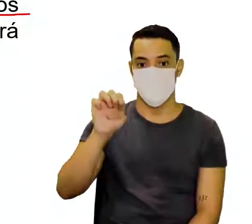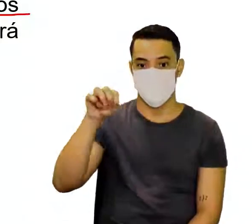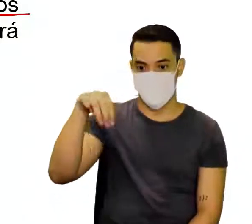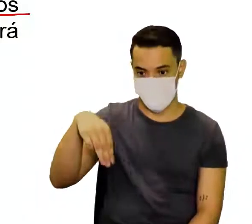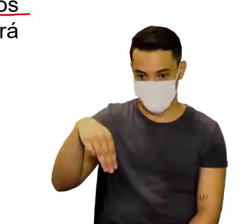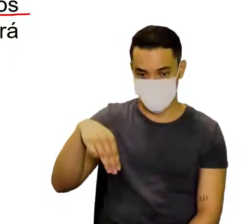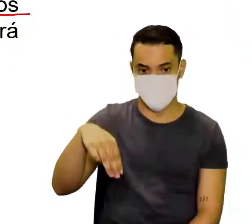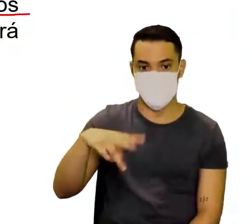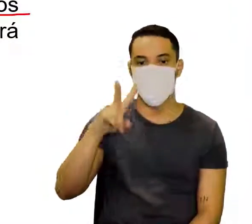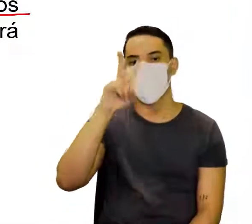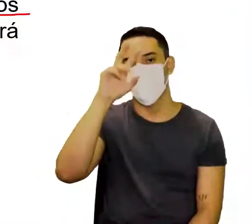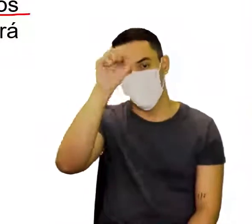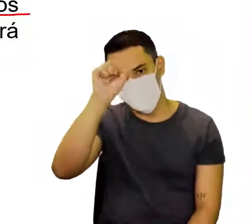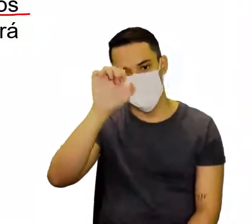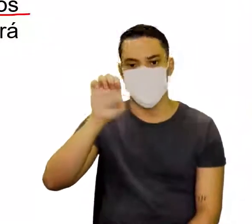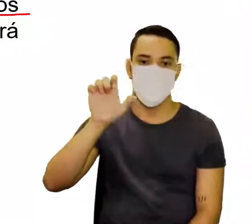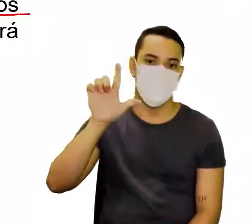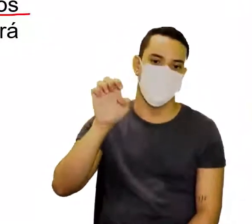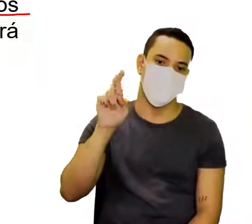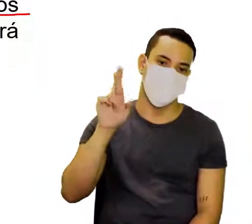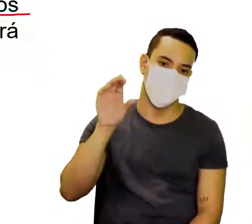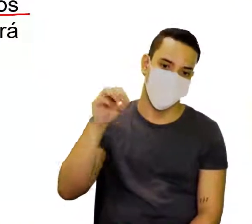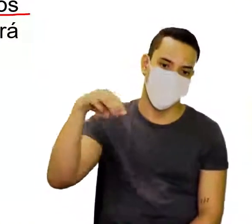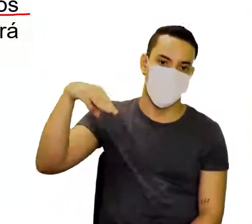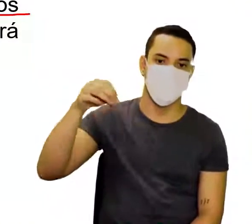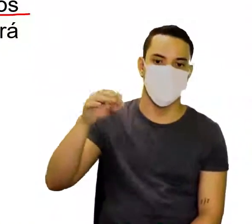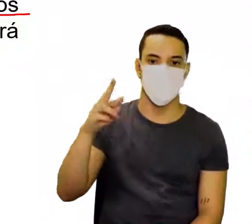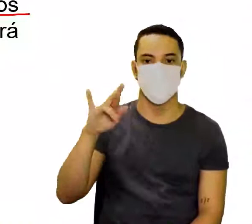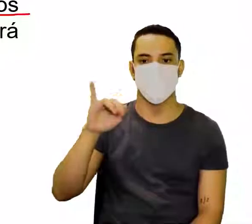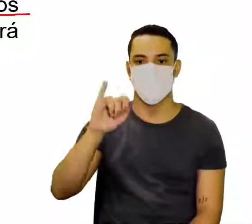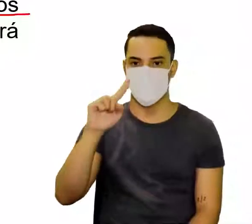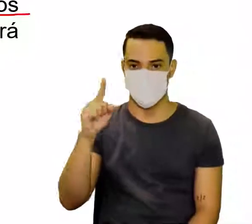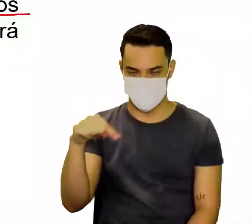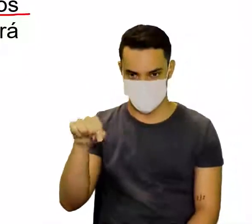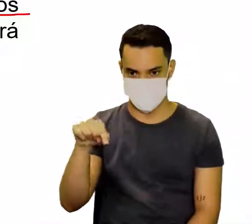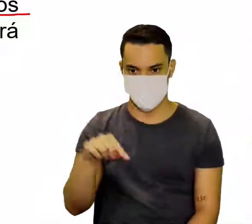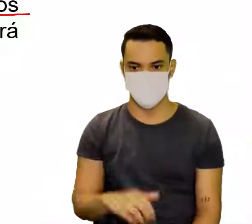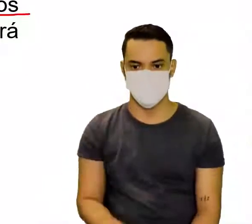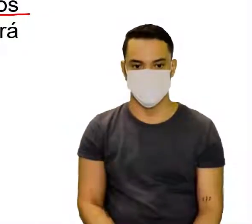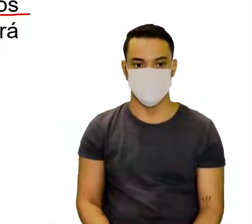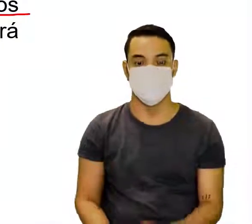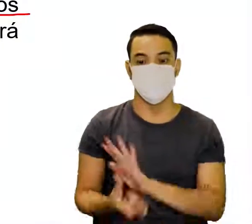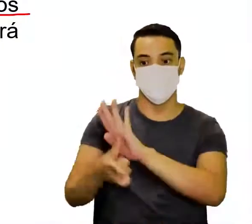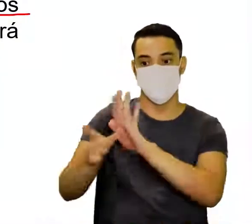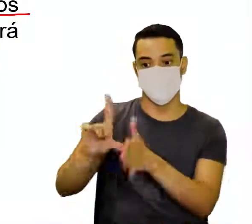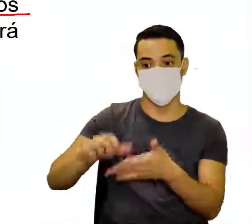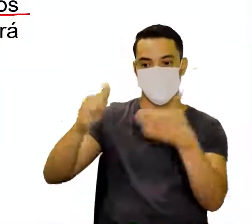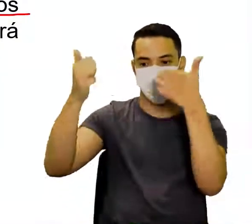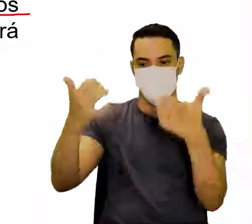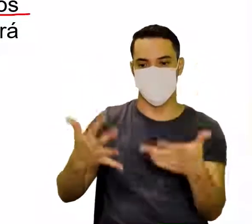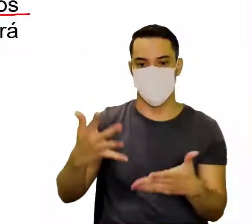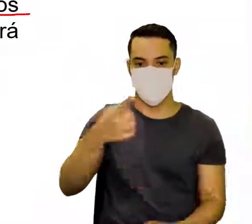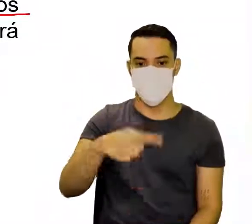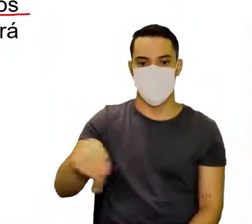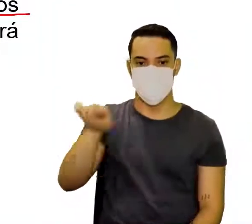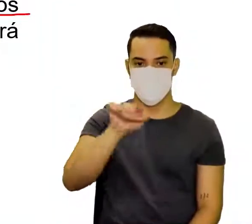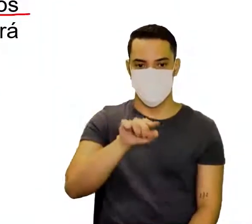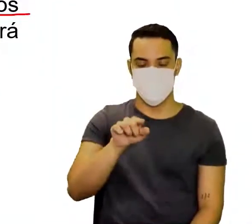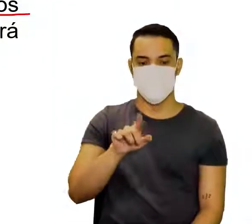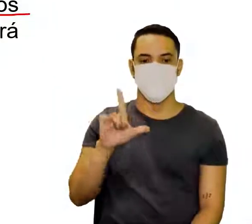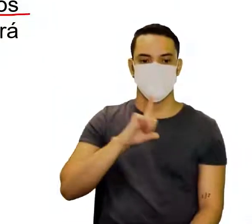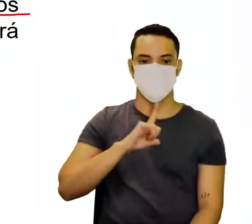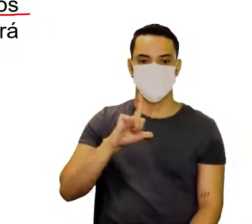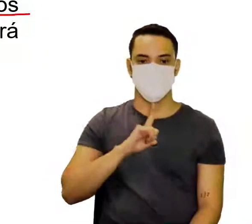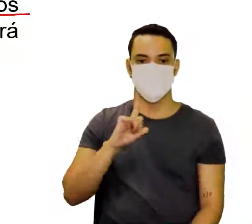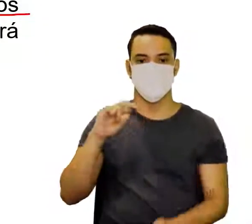Fm? Força eletromotriz, ok? E como eu tinha falado para vocês aqui, né, está representada